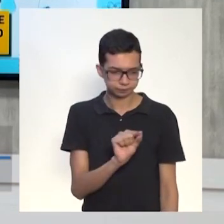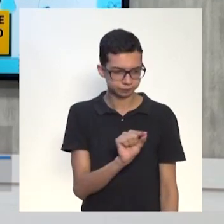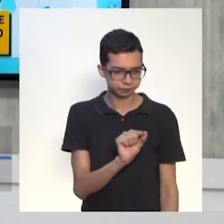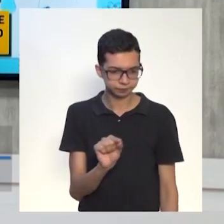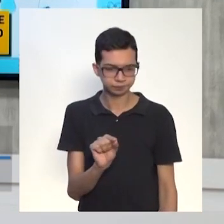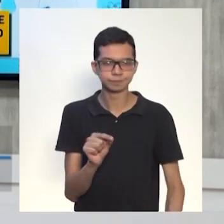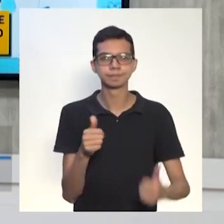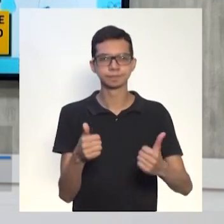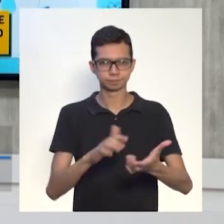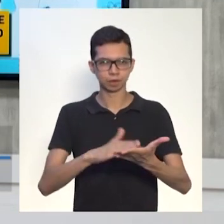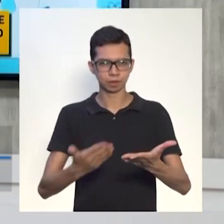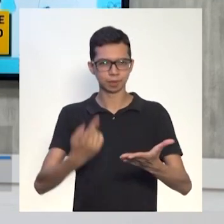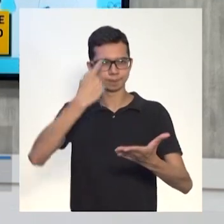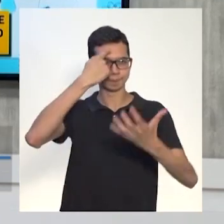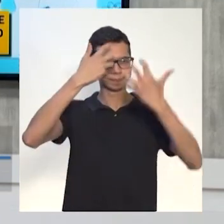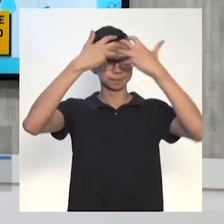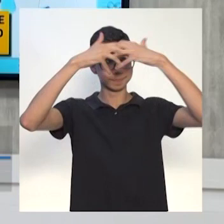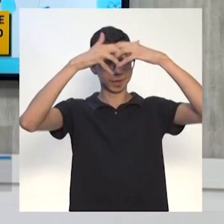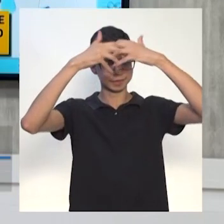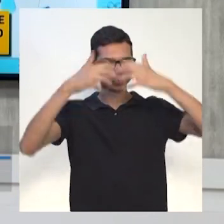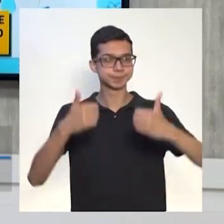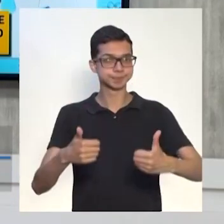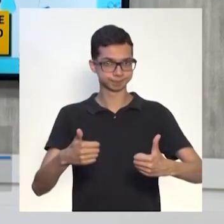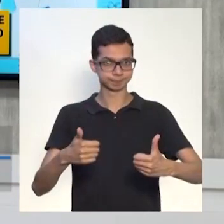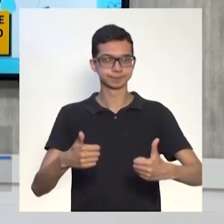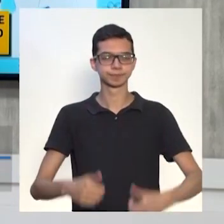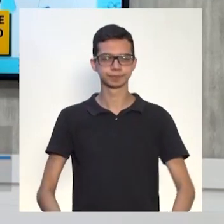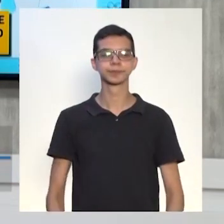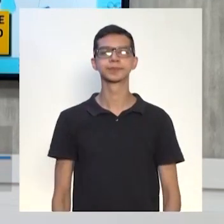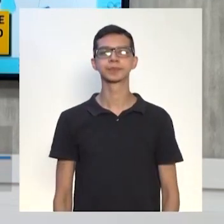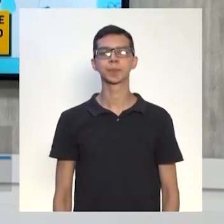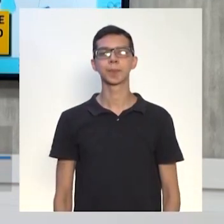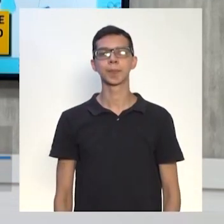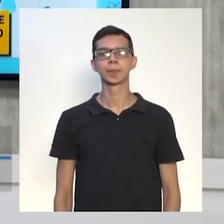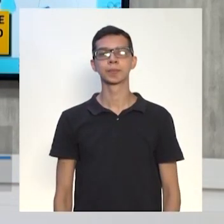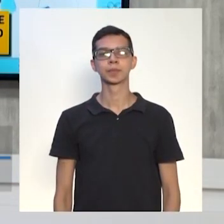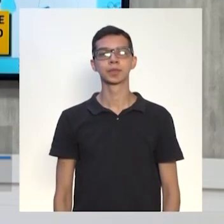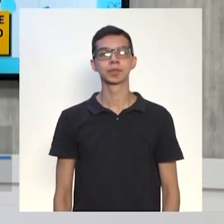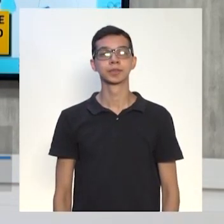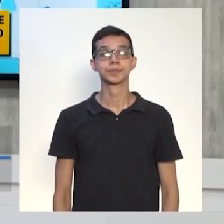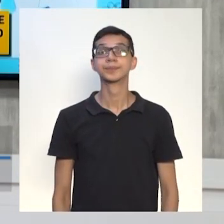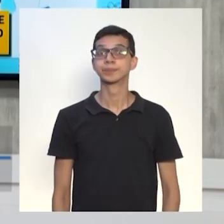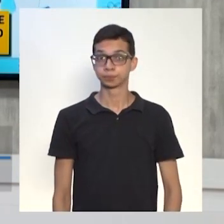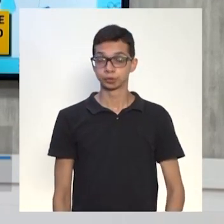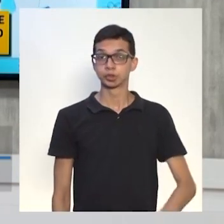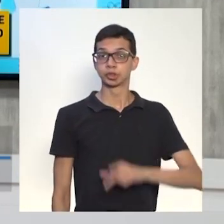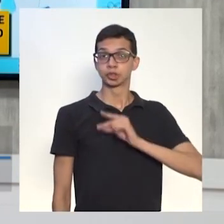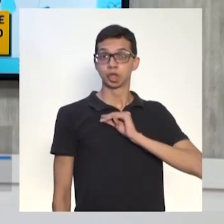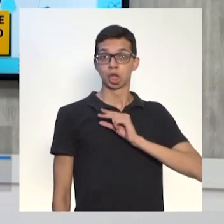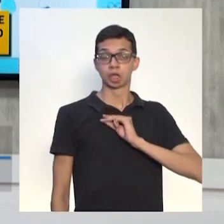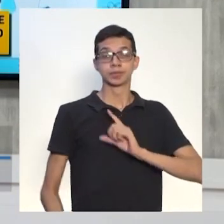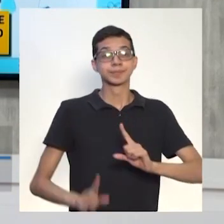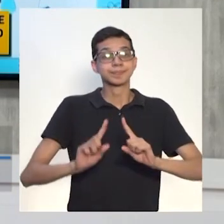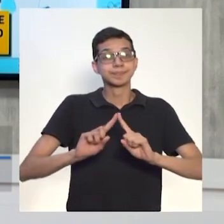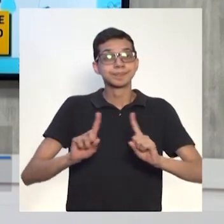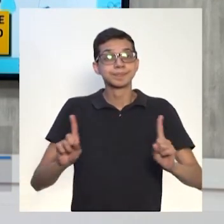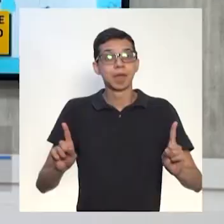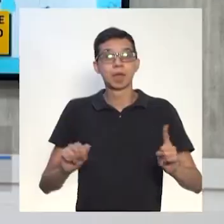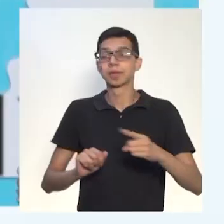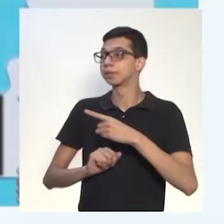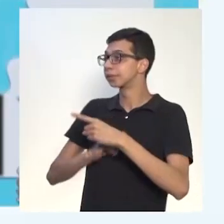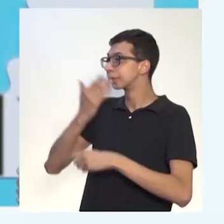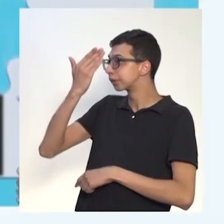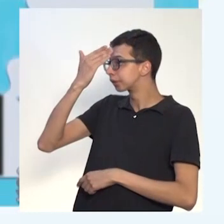isso um minutinho, né? Sobre essa caracterização, ó. Ah, pô, Felps, você esqueceu de falar pra gente. Põe na tela para eles